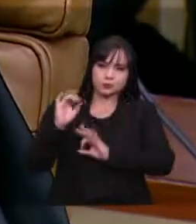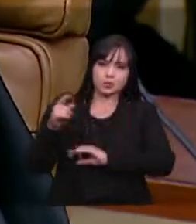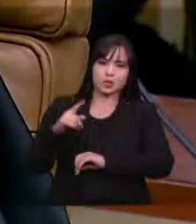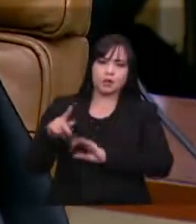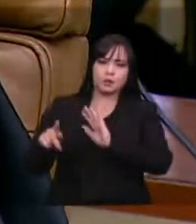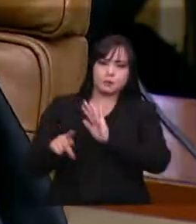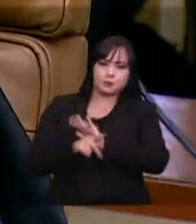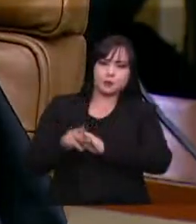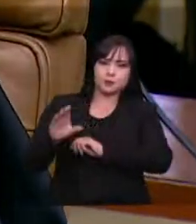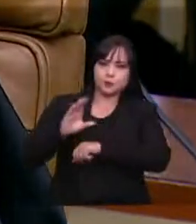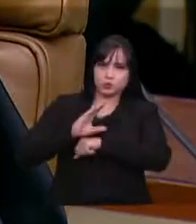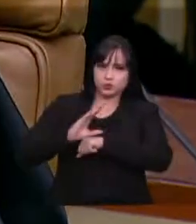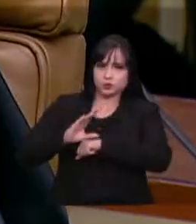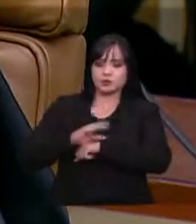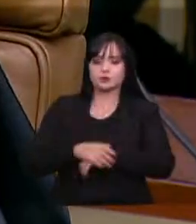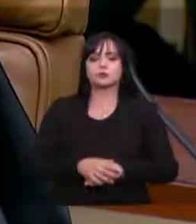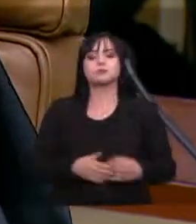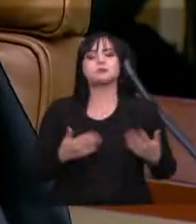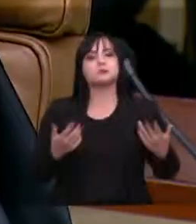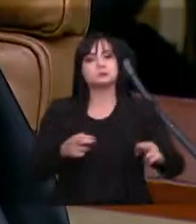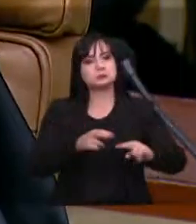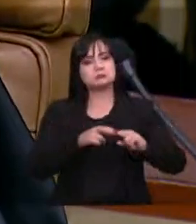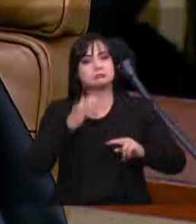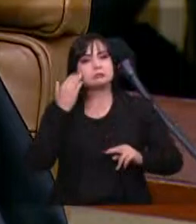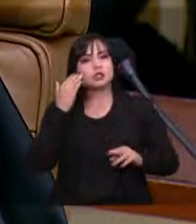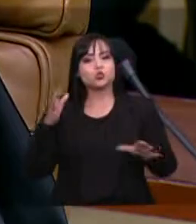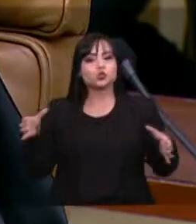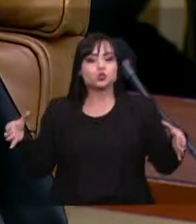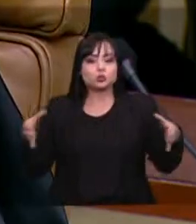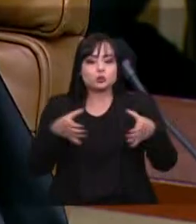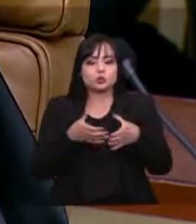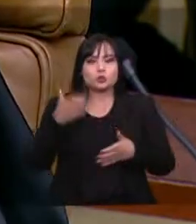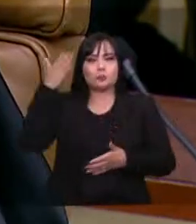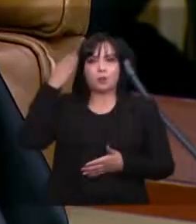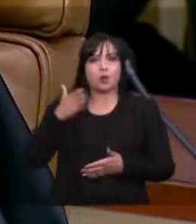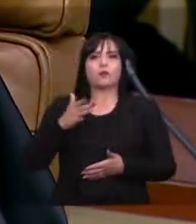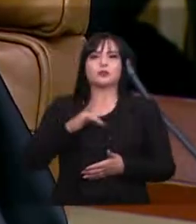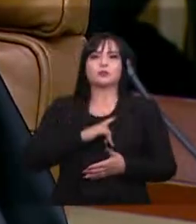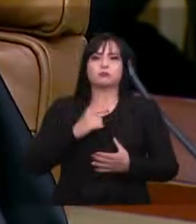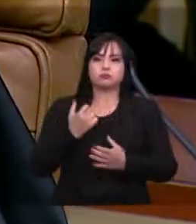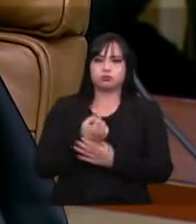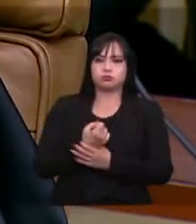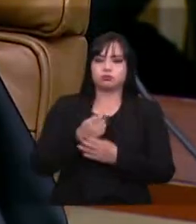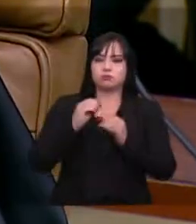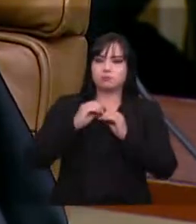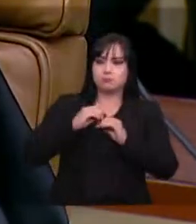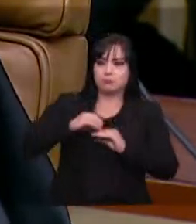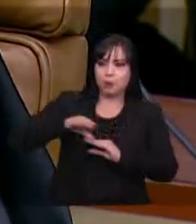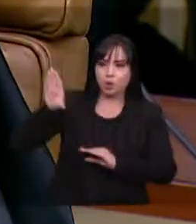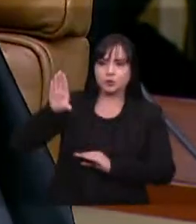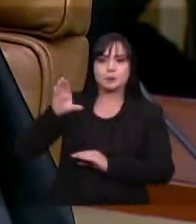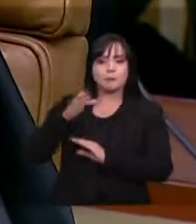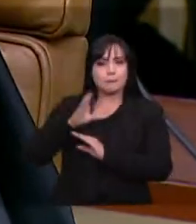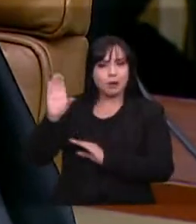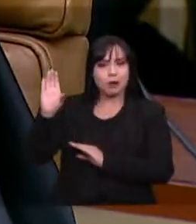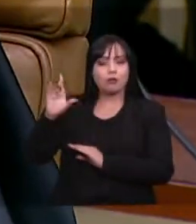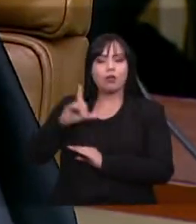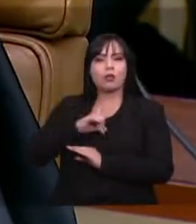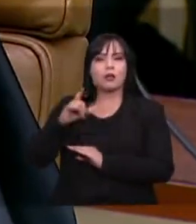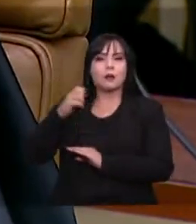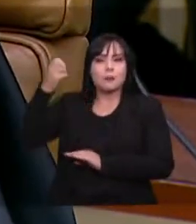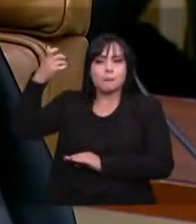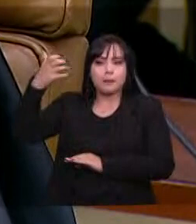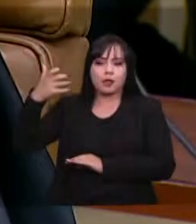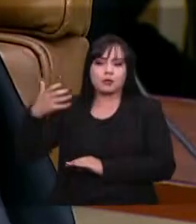Constituição por isso entendo que o conjunto probatório é seguro em reproduzir no ponto a narrativa